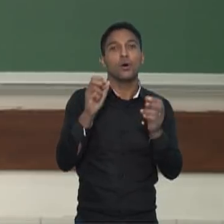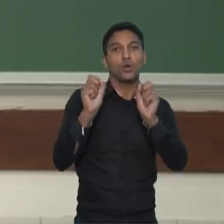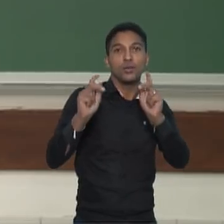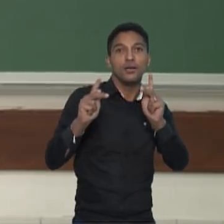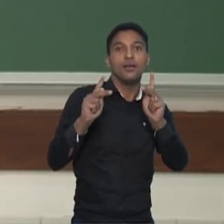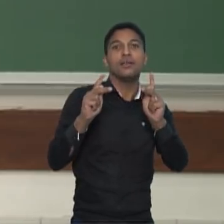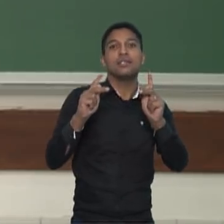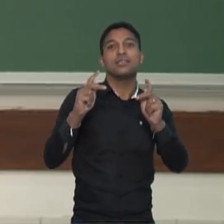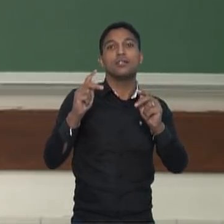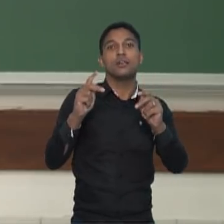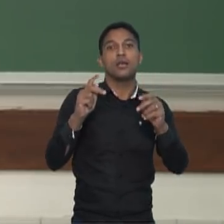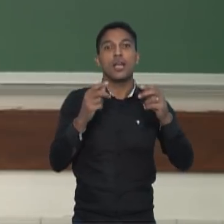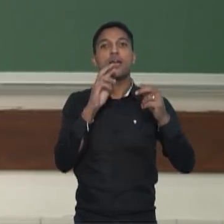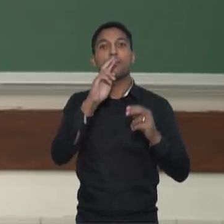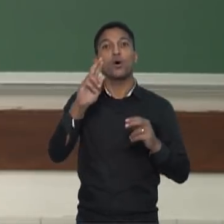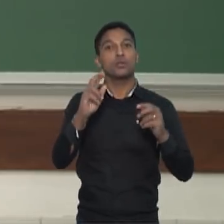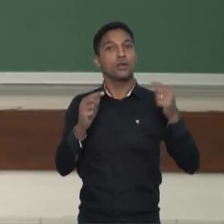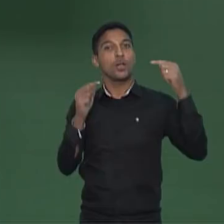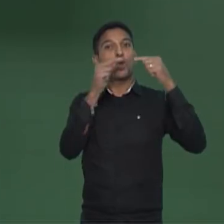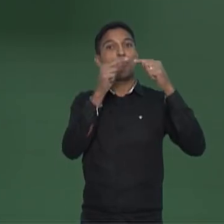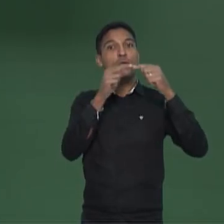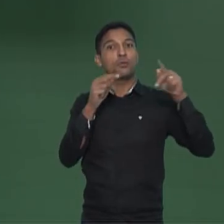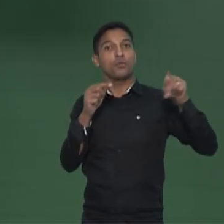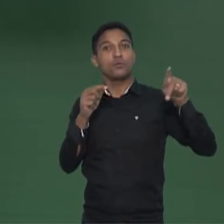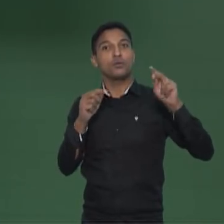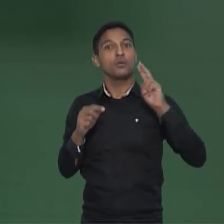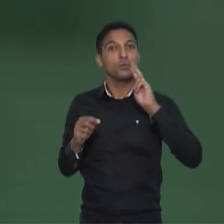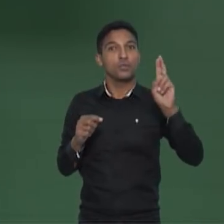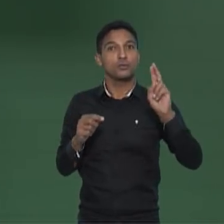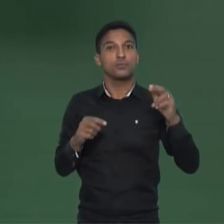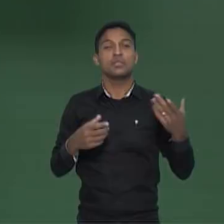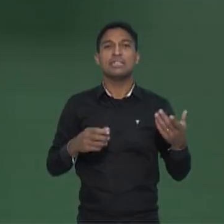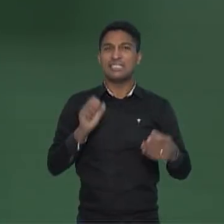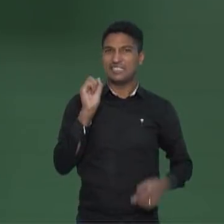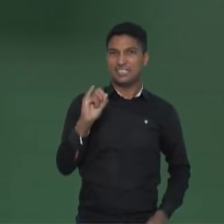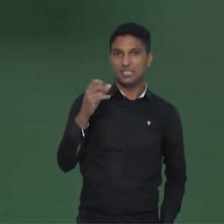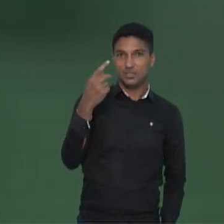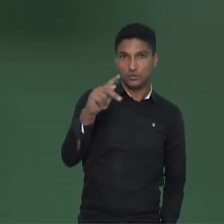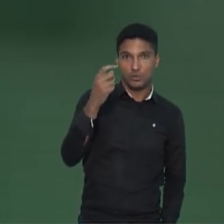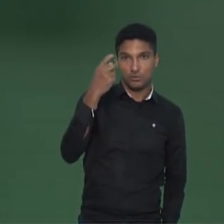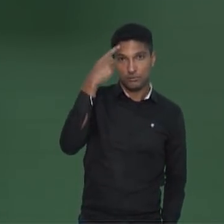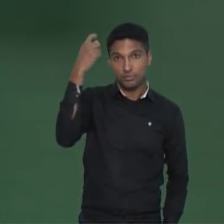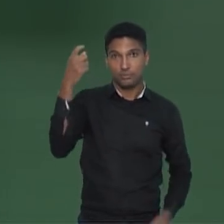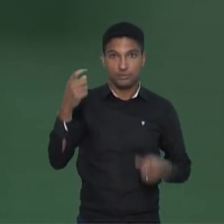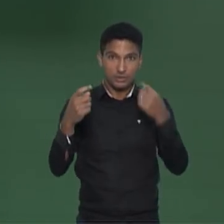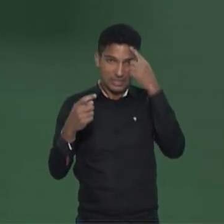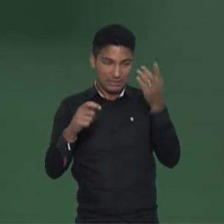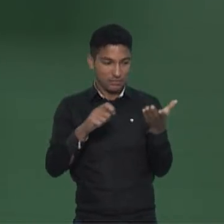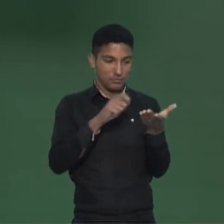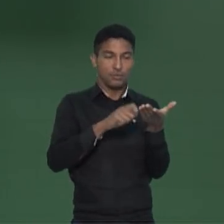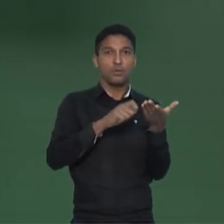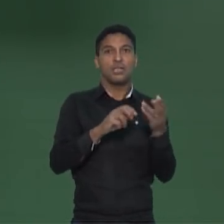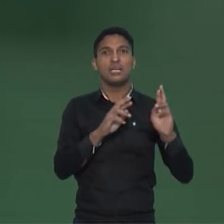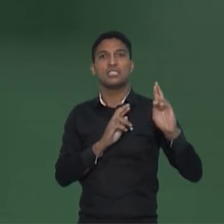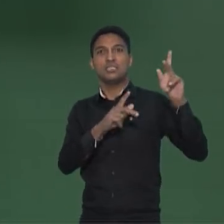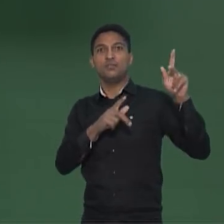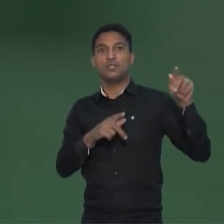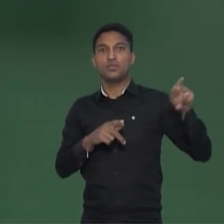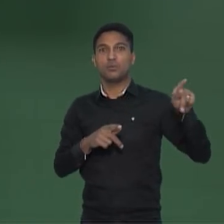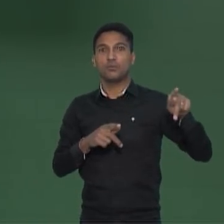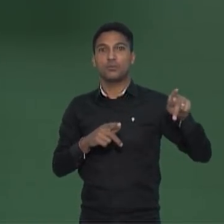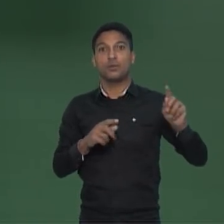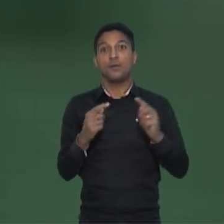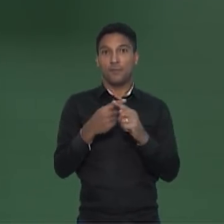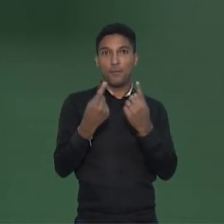pensamos um pouco semelhante. Mas, se você anotou as suas ideias e tem uma diferente da minha, mas também é possível,